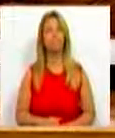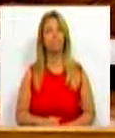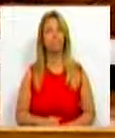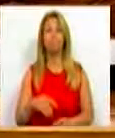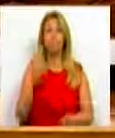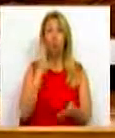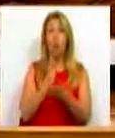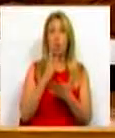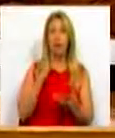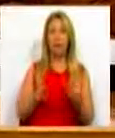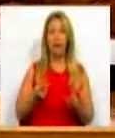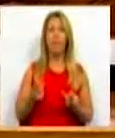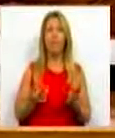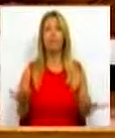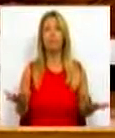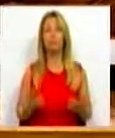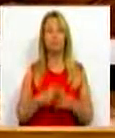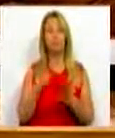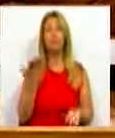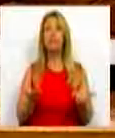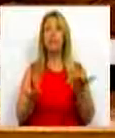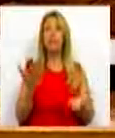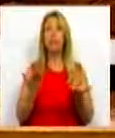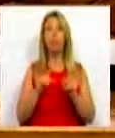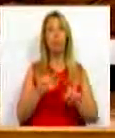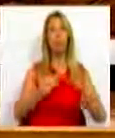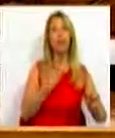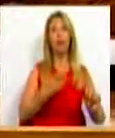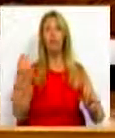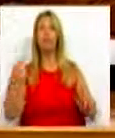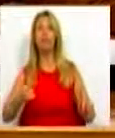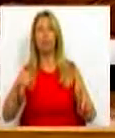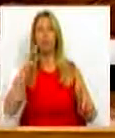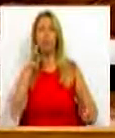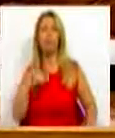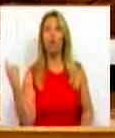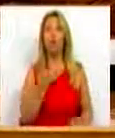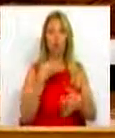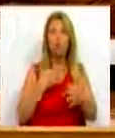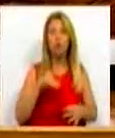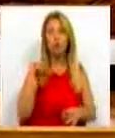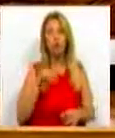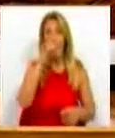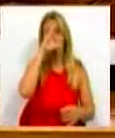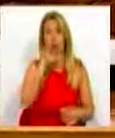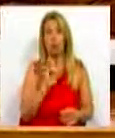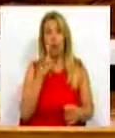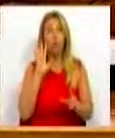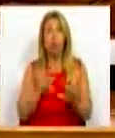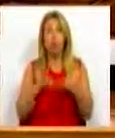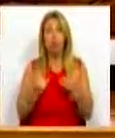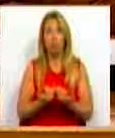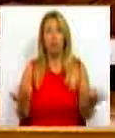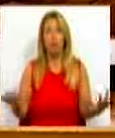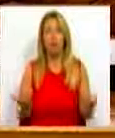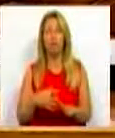Em última análise, um adequado equilíbrio entre direitos e deveres defende-nos a todos e defende o próprio Estado Social. Nós